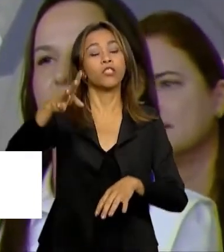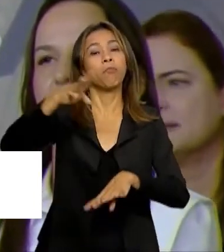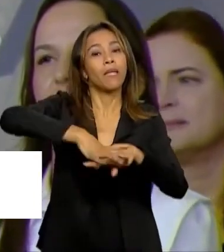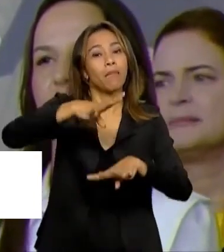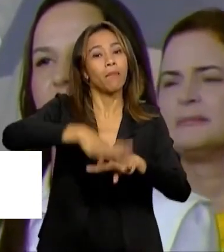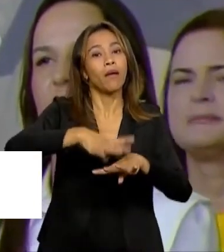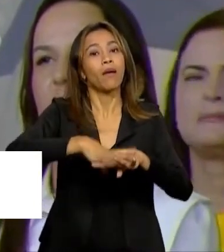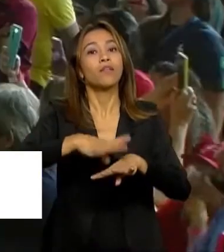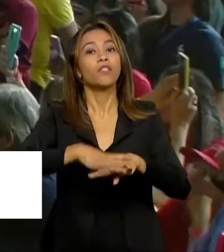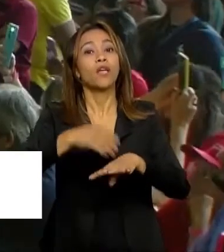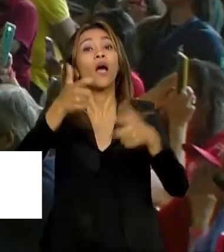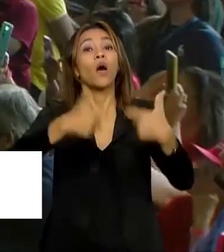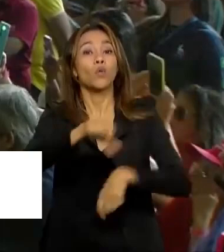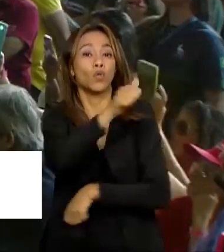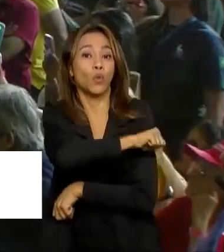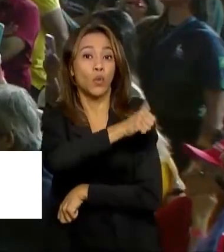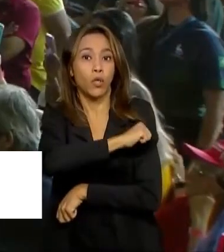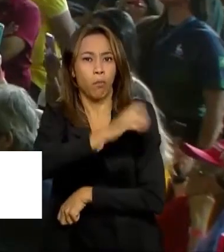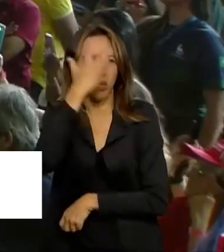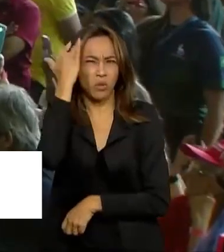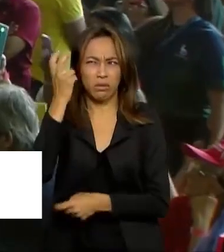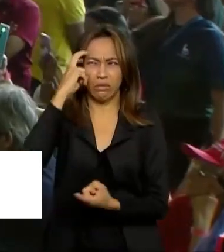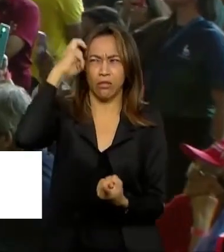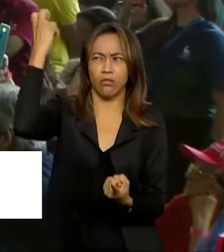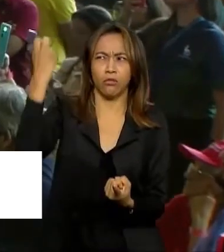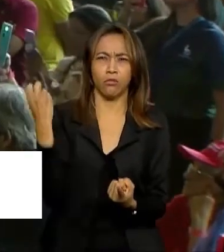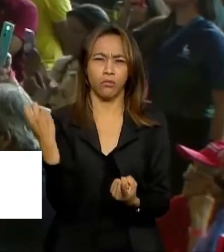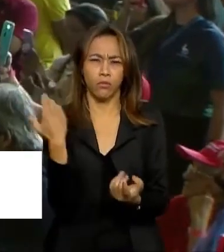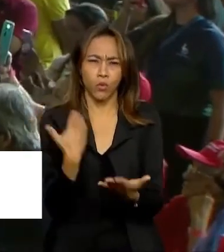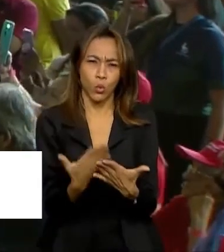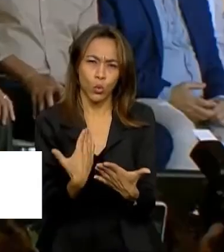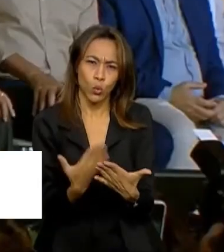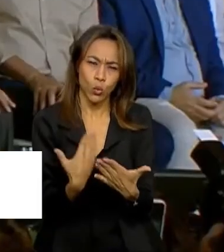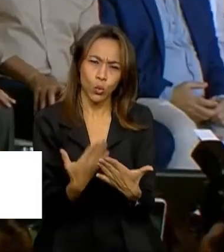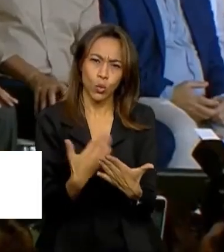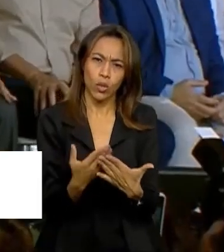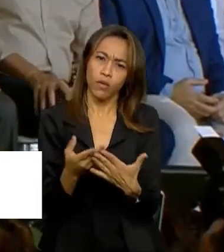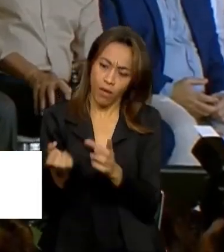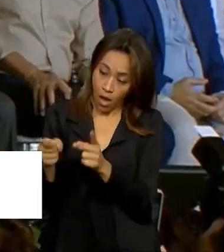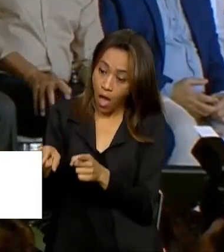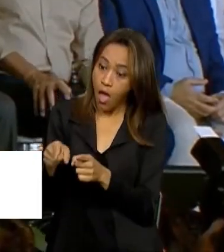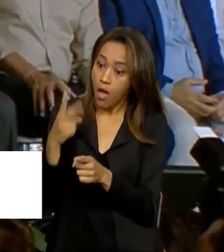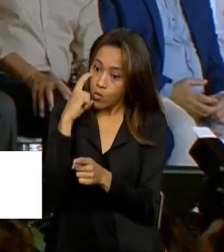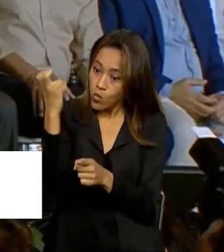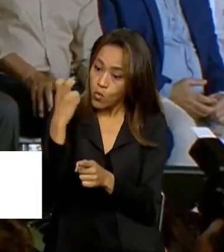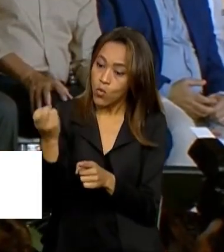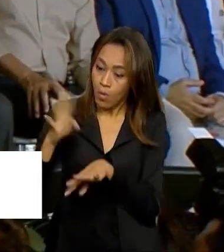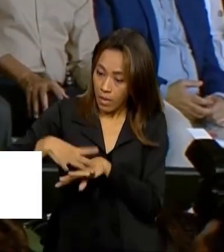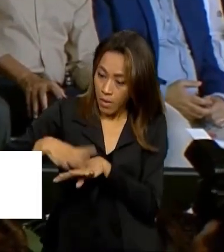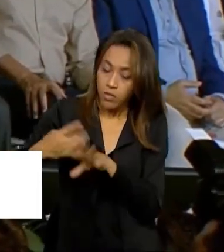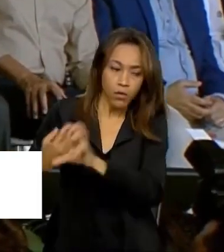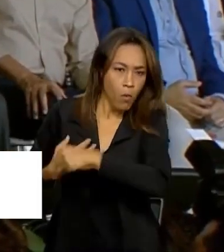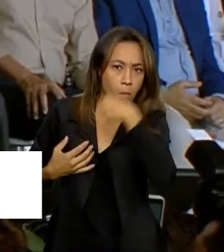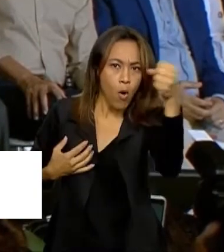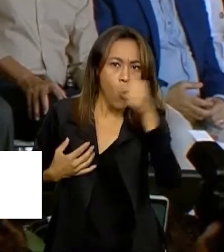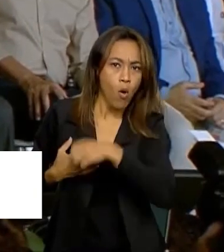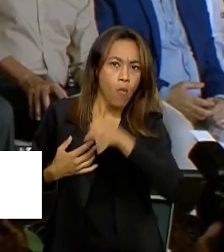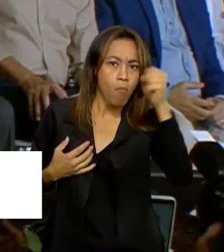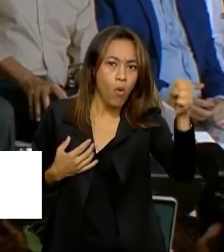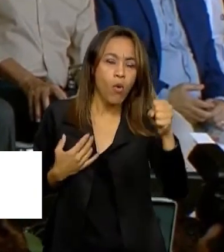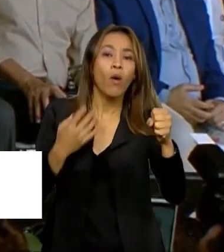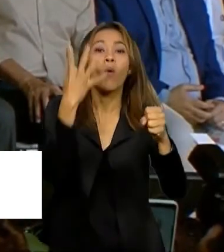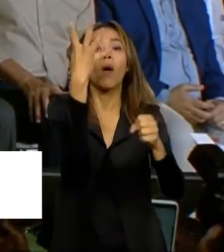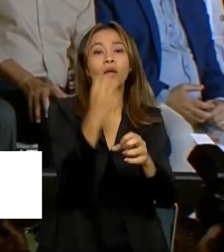desse país, a molecada que ganha medalha de ouro, a gente vai levar para a faculdade da matemática, eles vão ficar